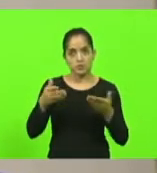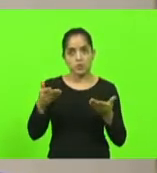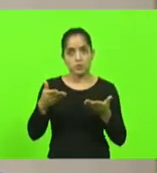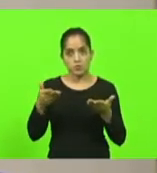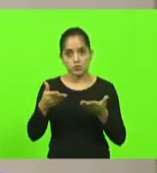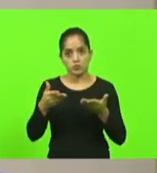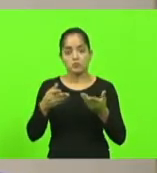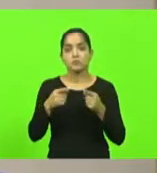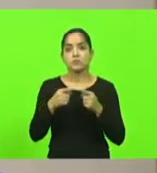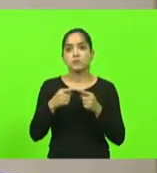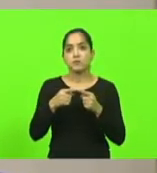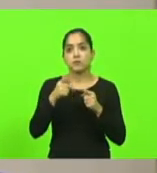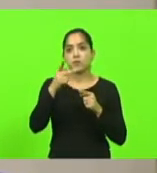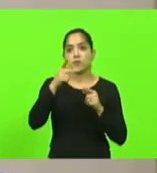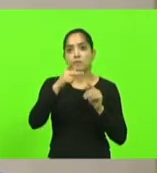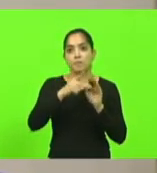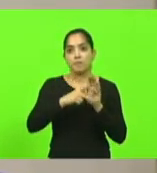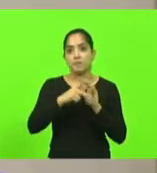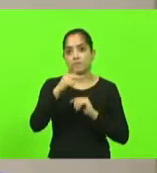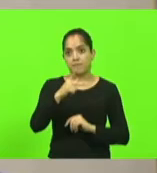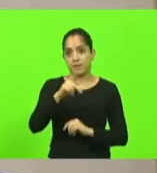primeiro deles é o PLC